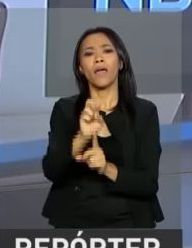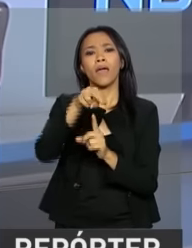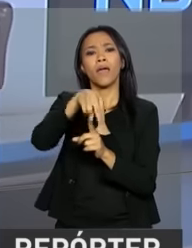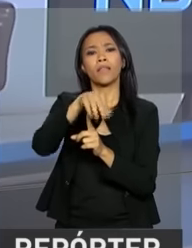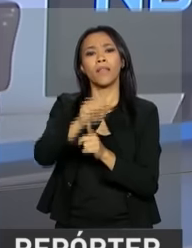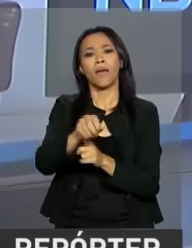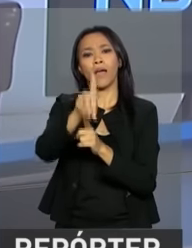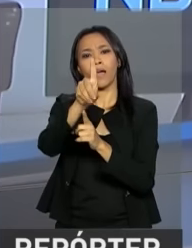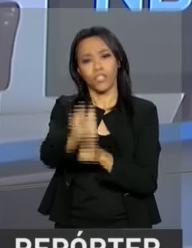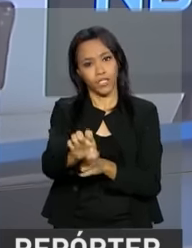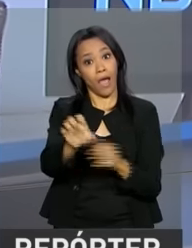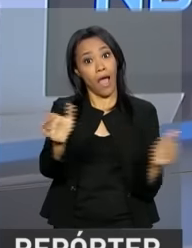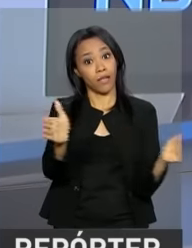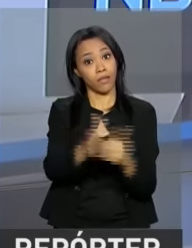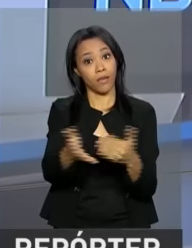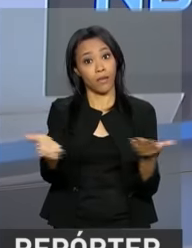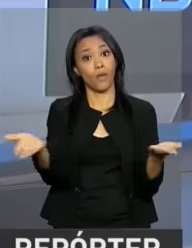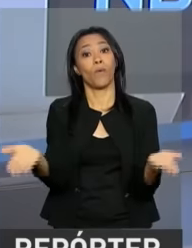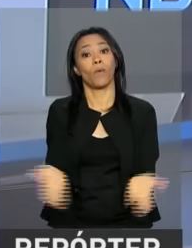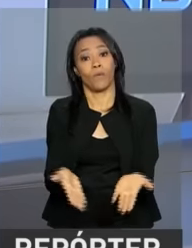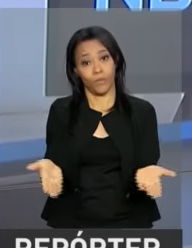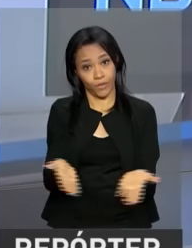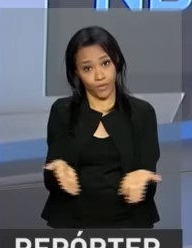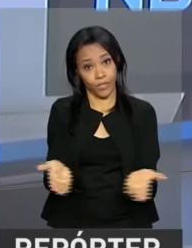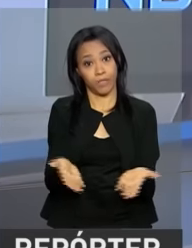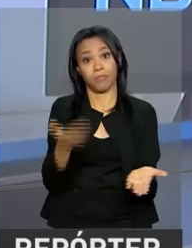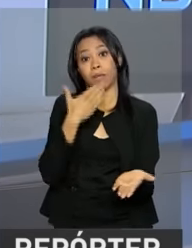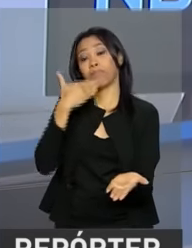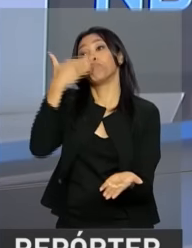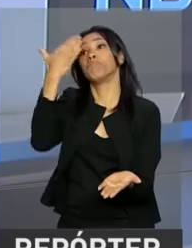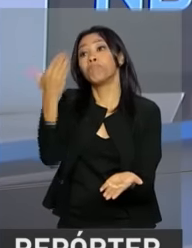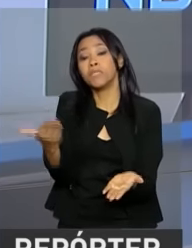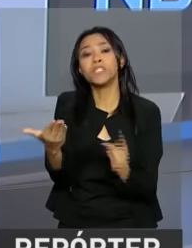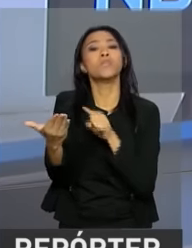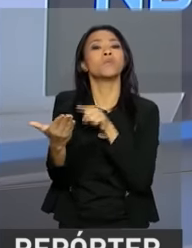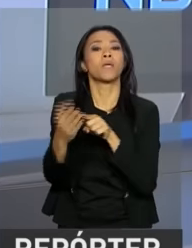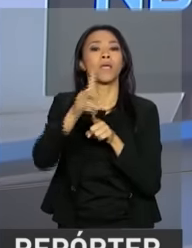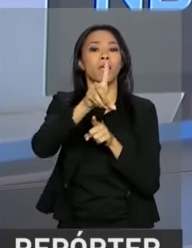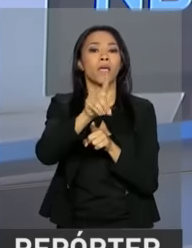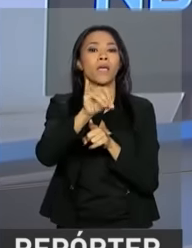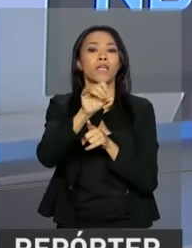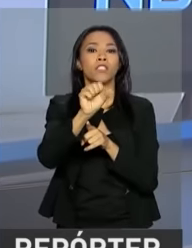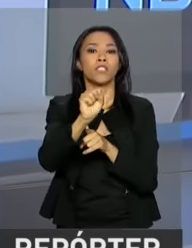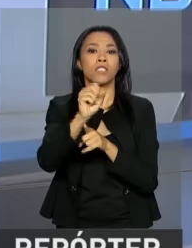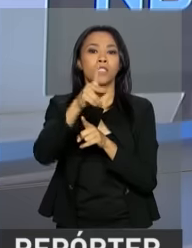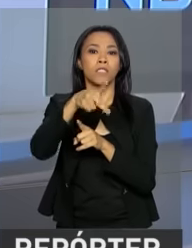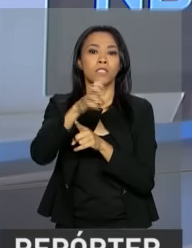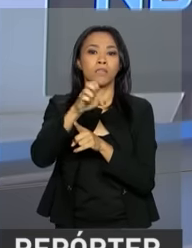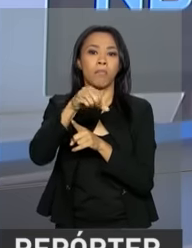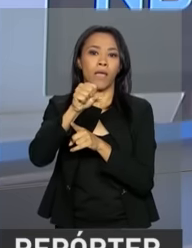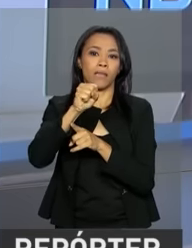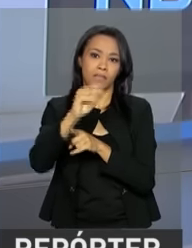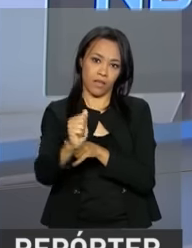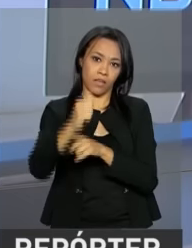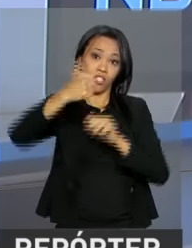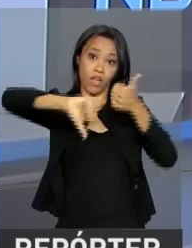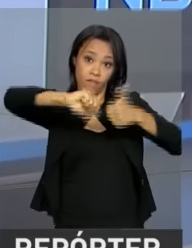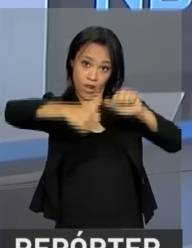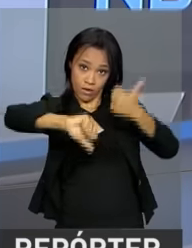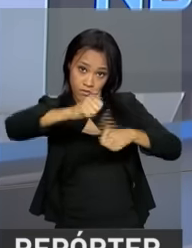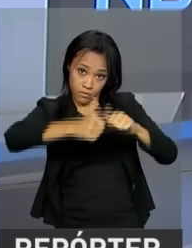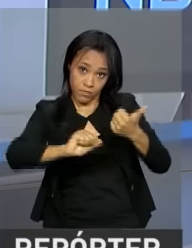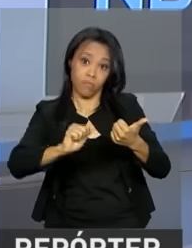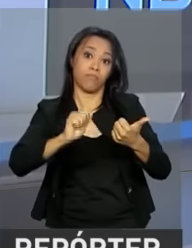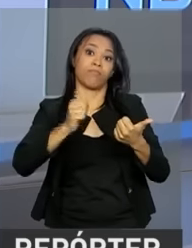enad tem até hoje para pedir a dispensa da avaliação junto às instituições de educação